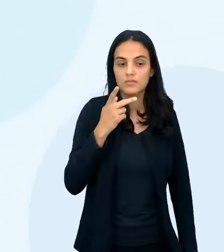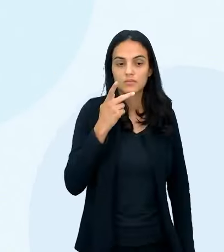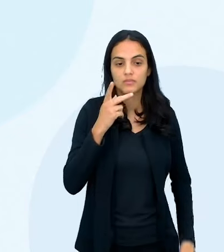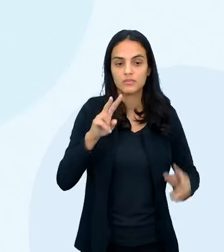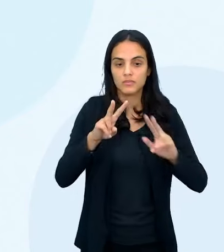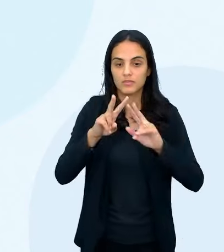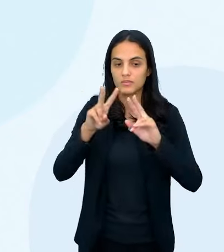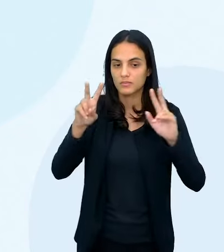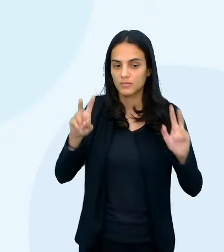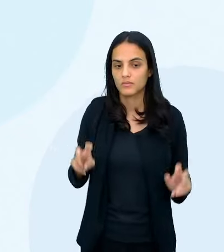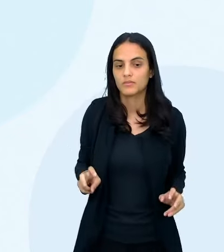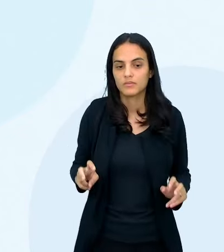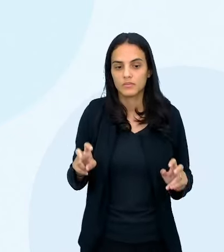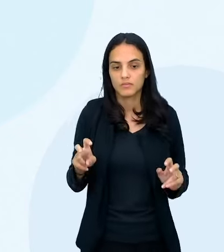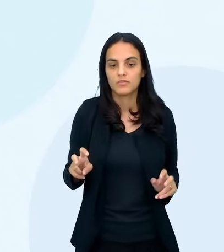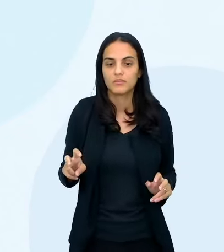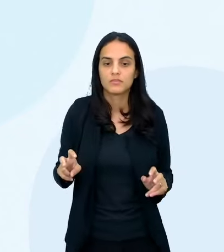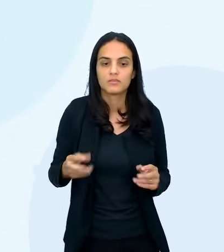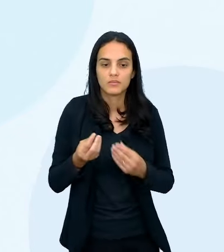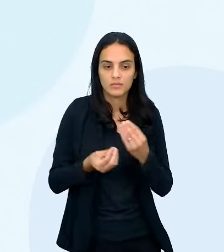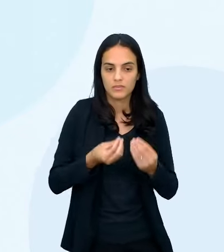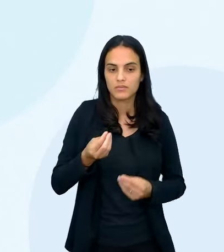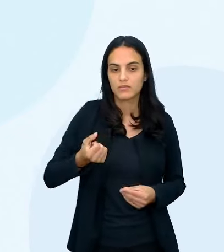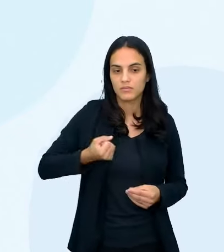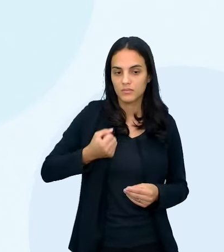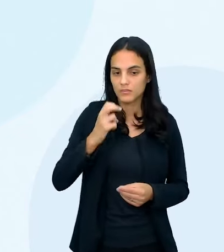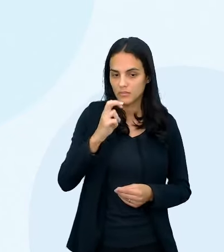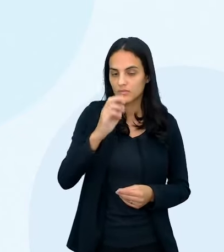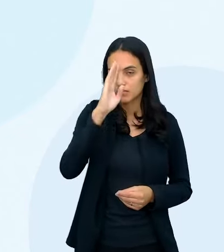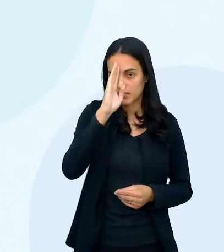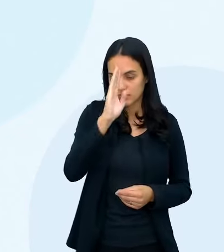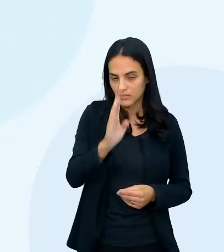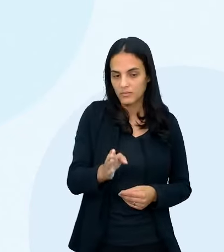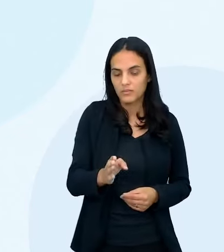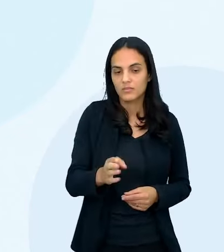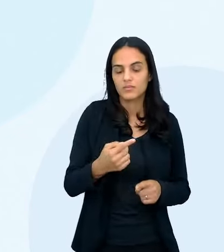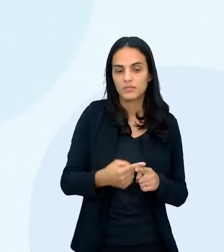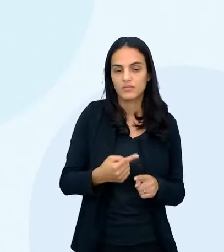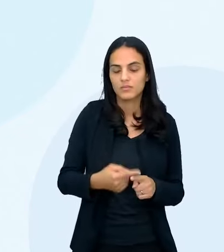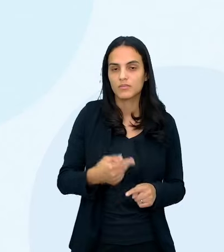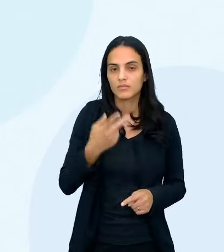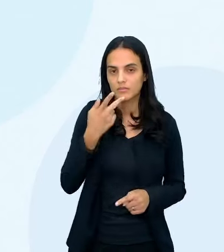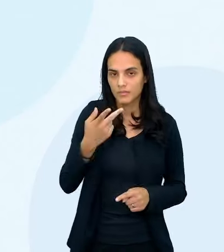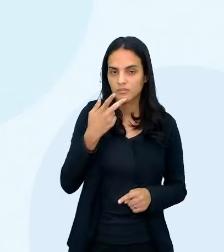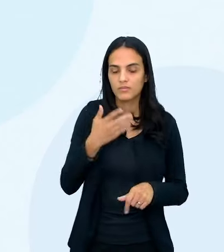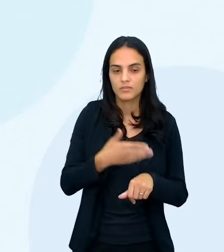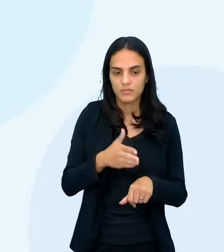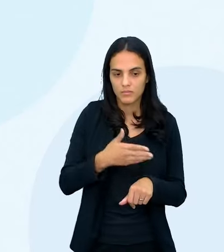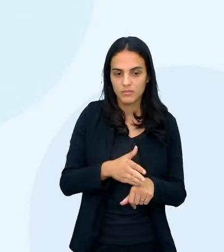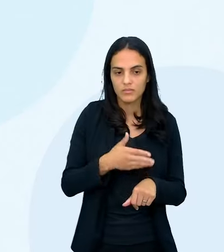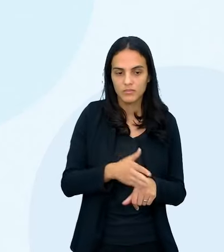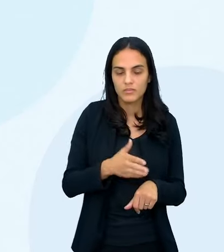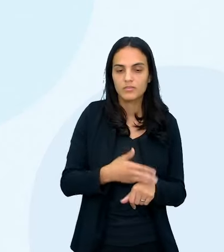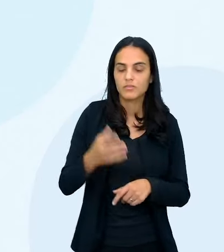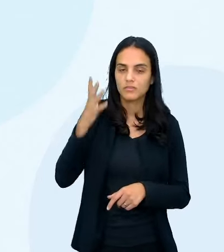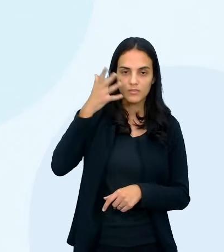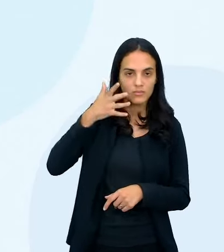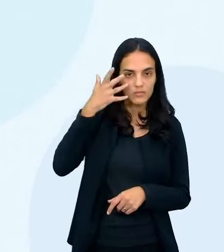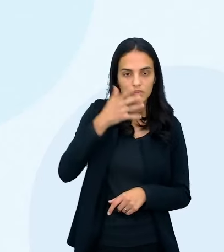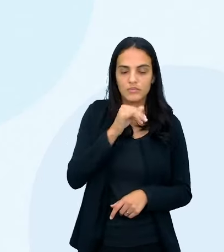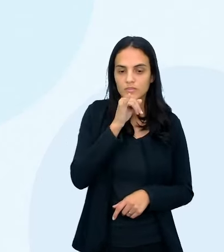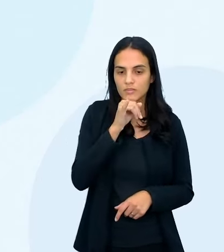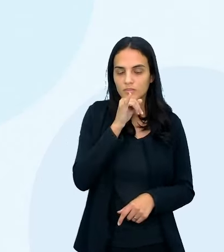questão com o componente 5, principalmente, né? Porque vai falar das práticas discursivas. Então, enquanto